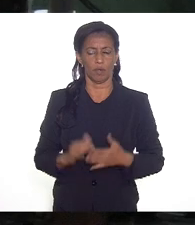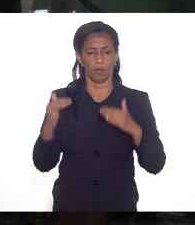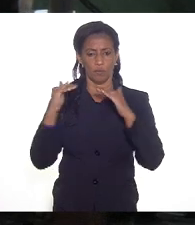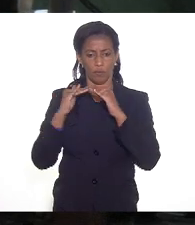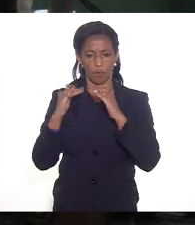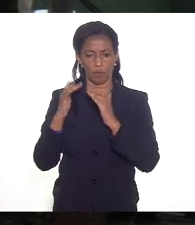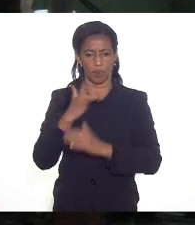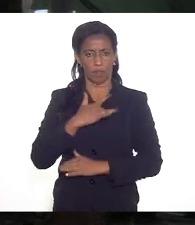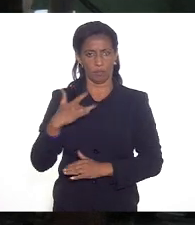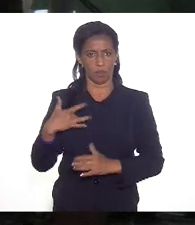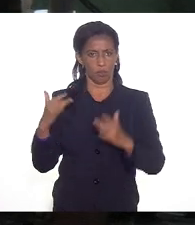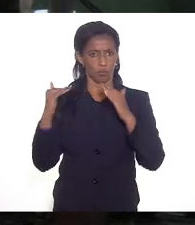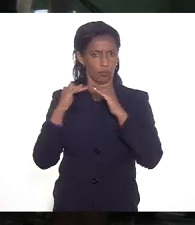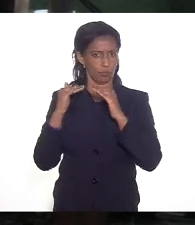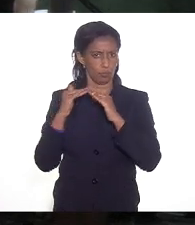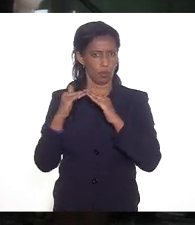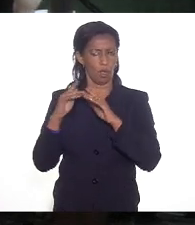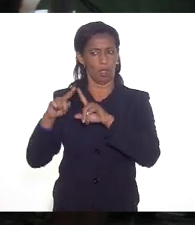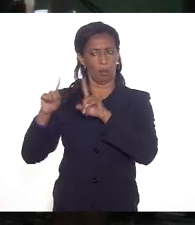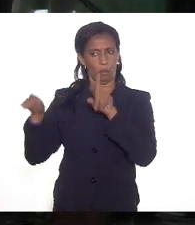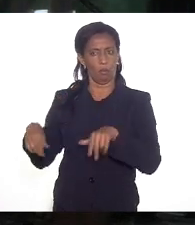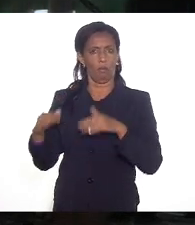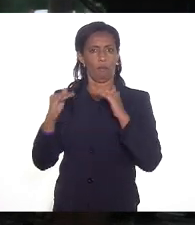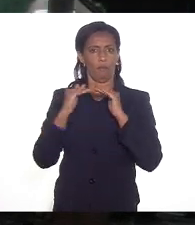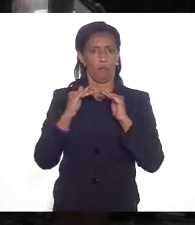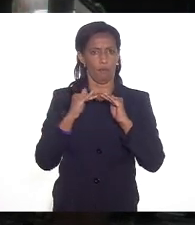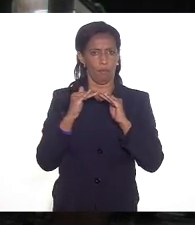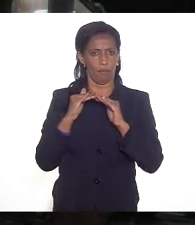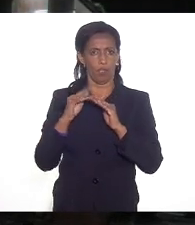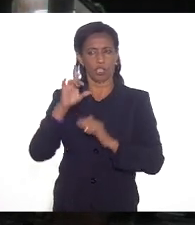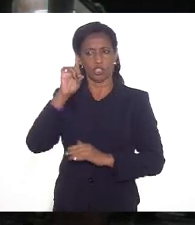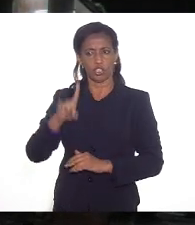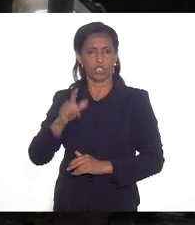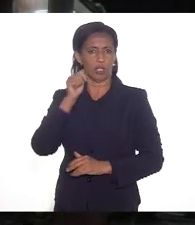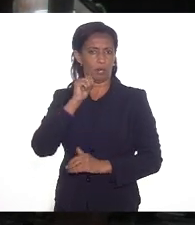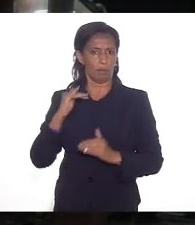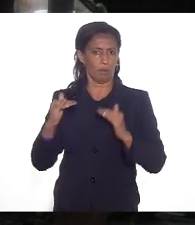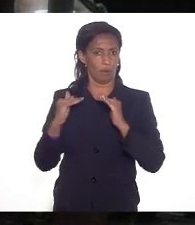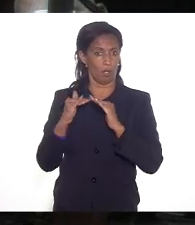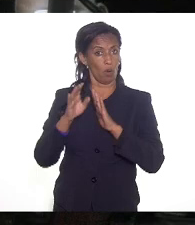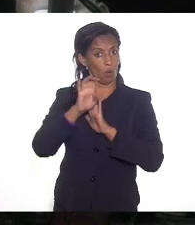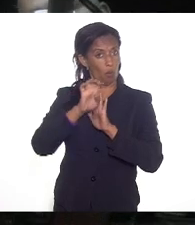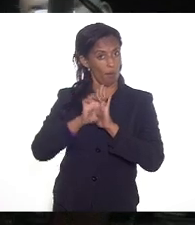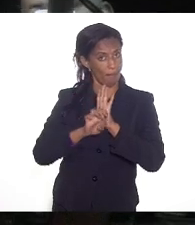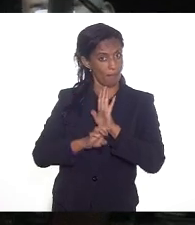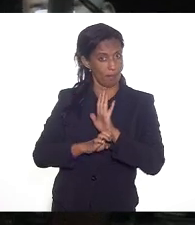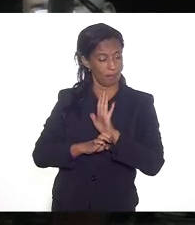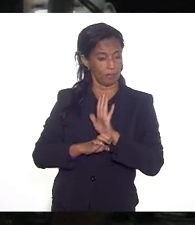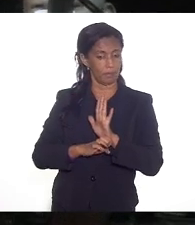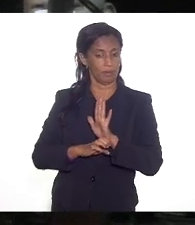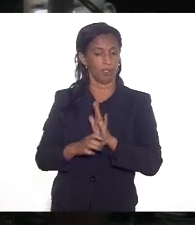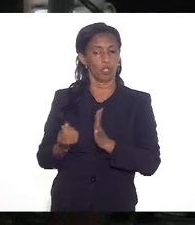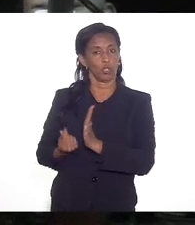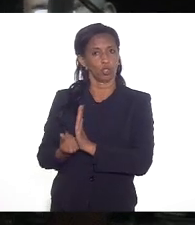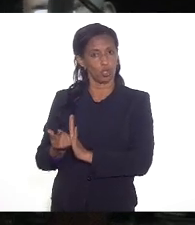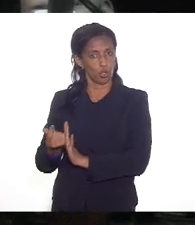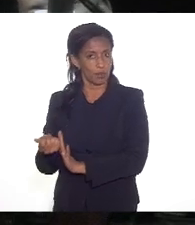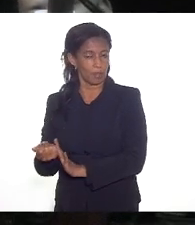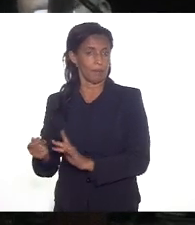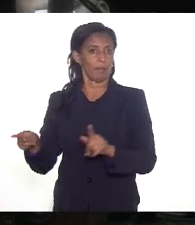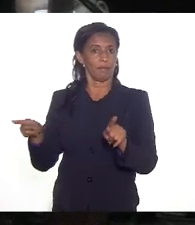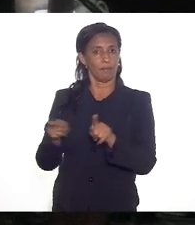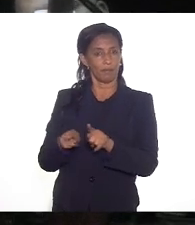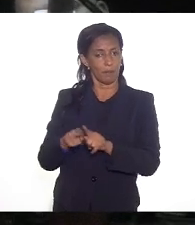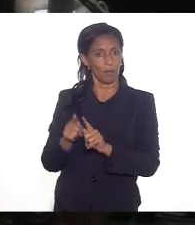favorável de saúde favorável você mudou de pouco favorável a defesa da mulher favorável com a emenda e de orçamento Finanças